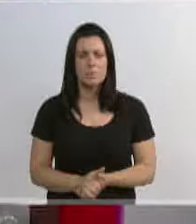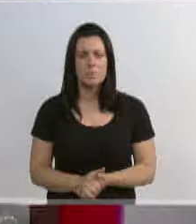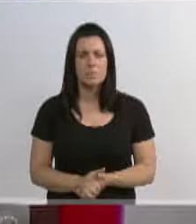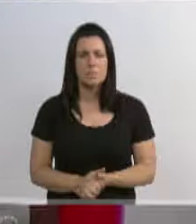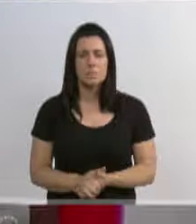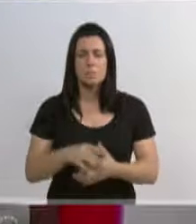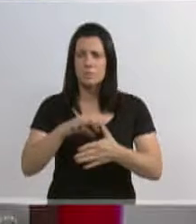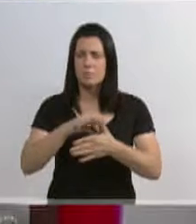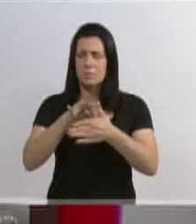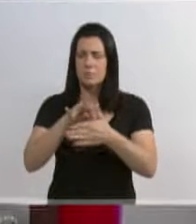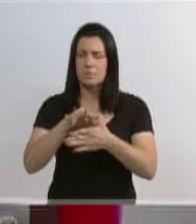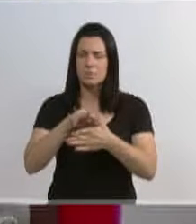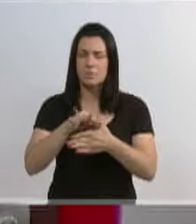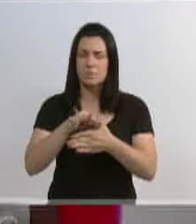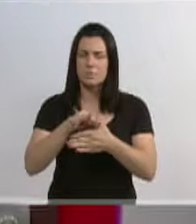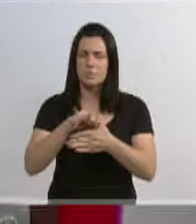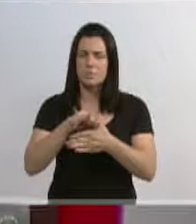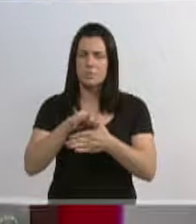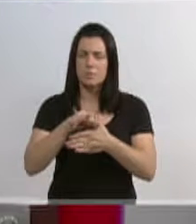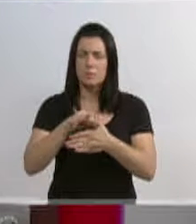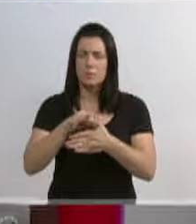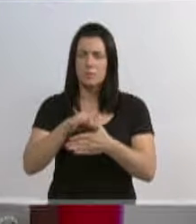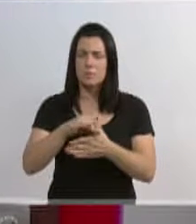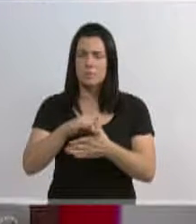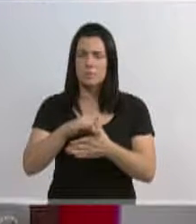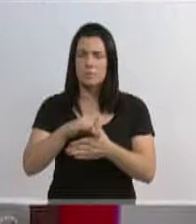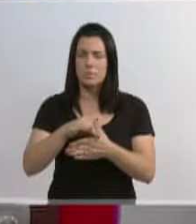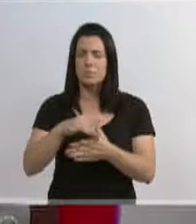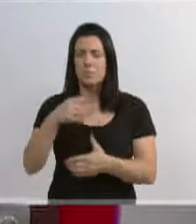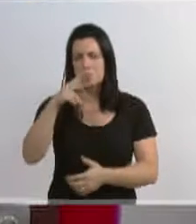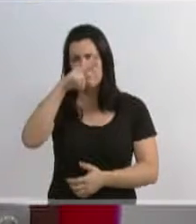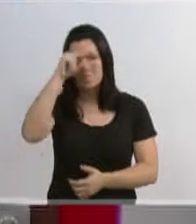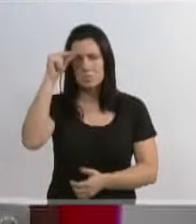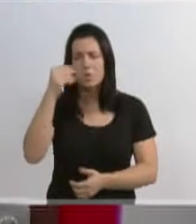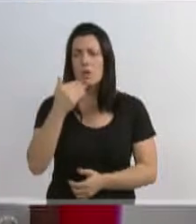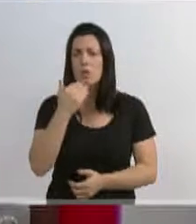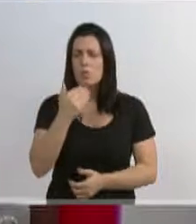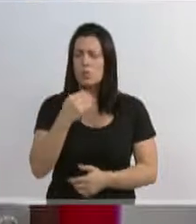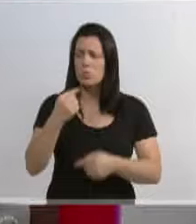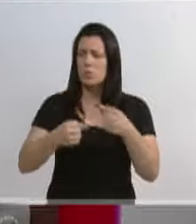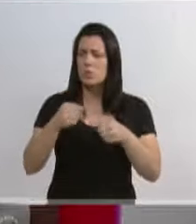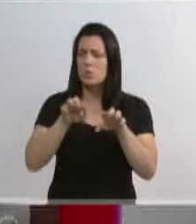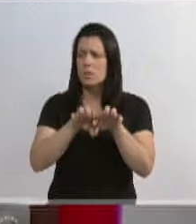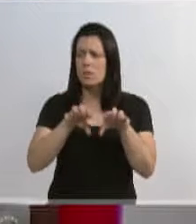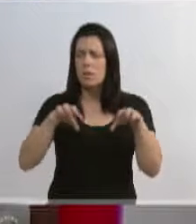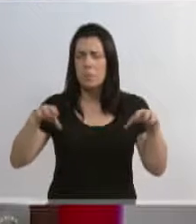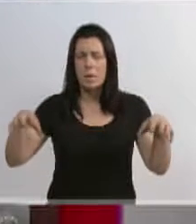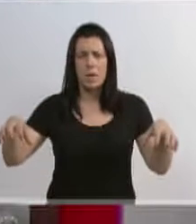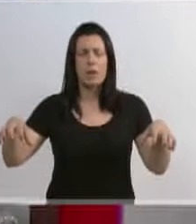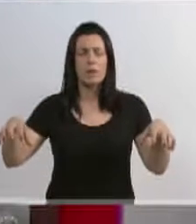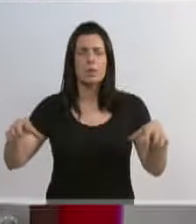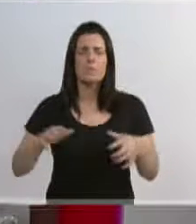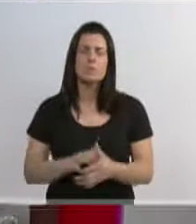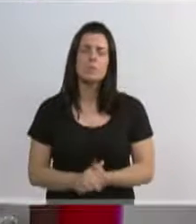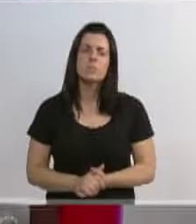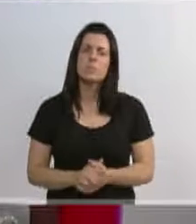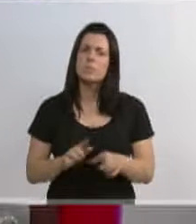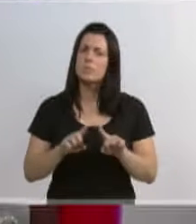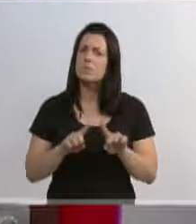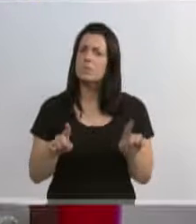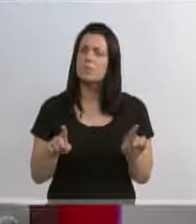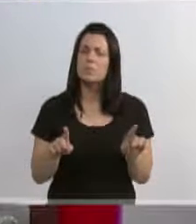líder do governo, o senhor solicitou que fosse discutido em separado, até o vereador Adriano nem iria discutir, mas só